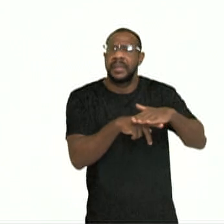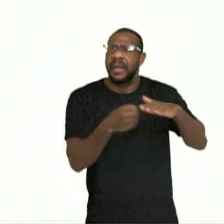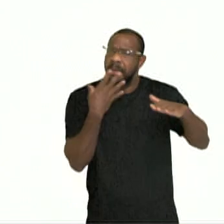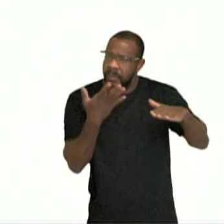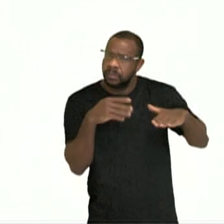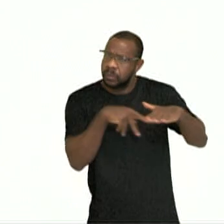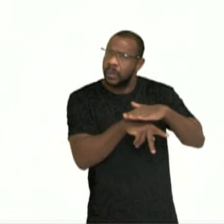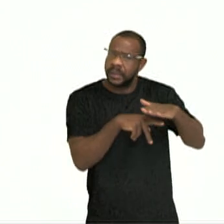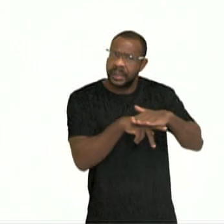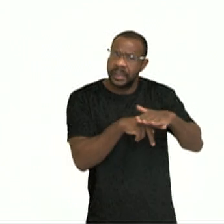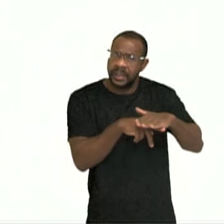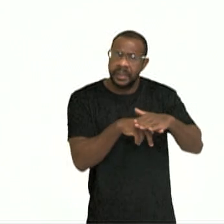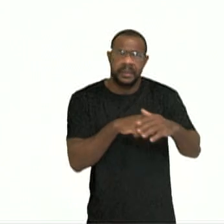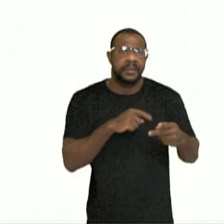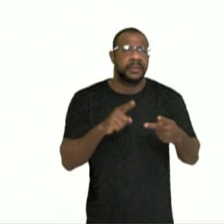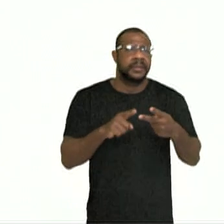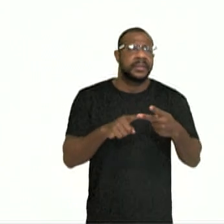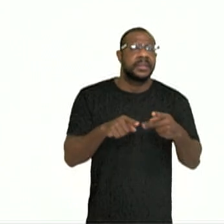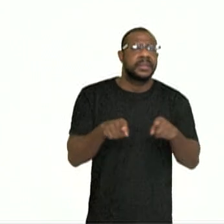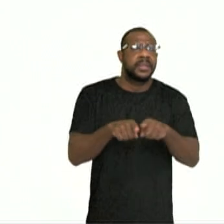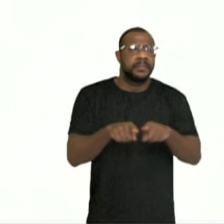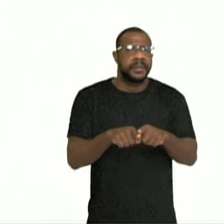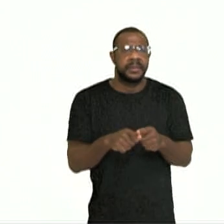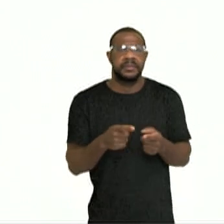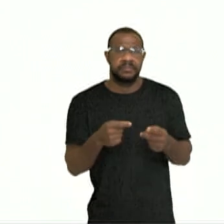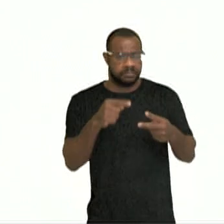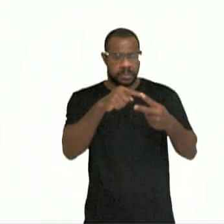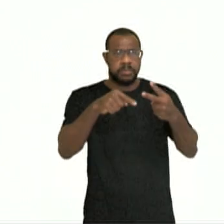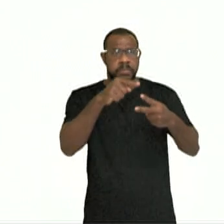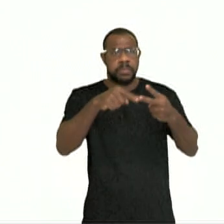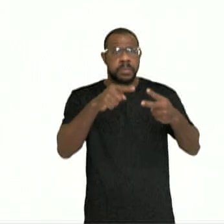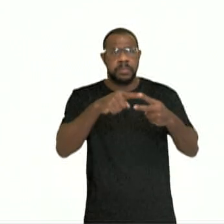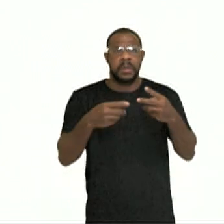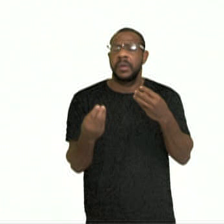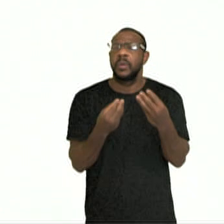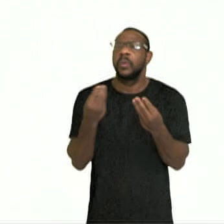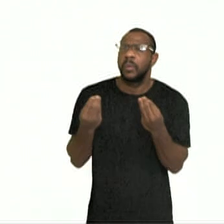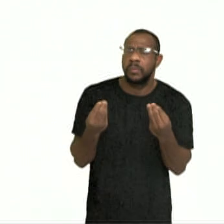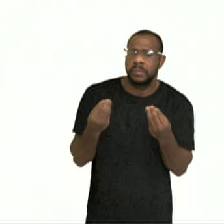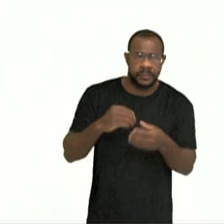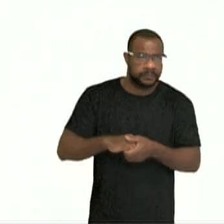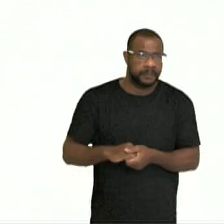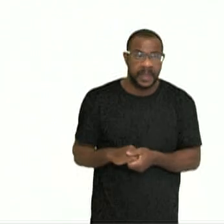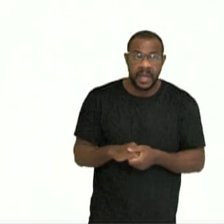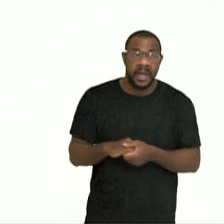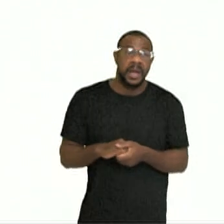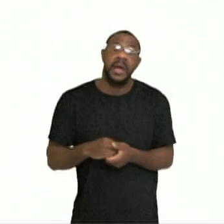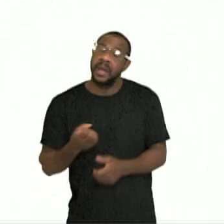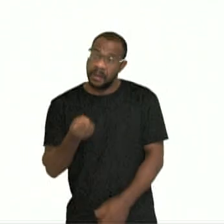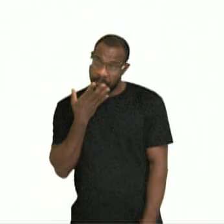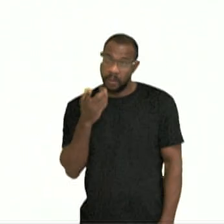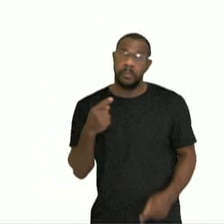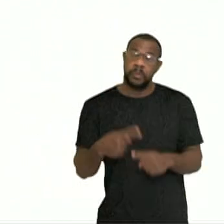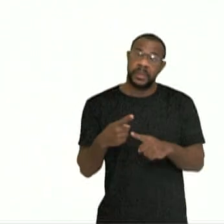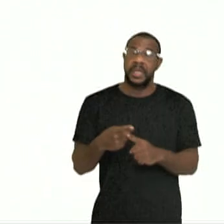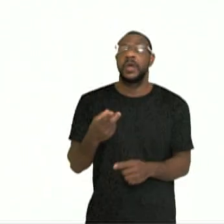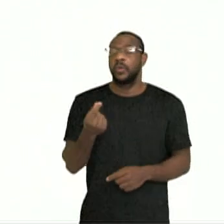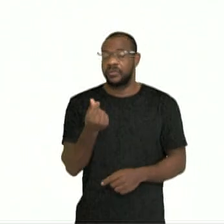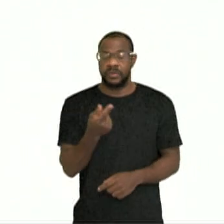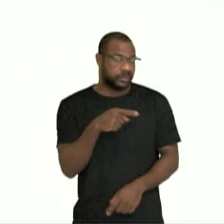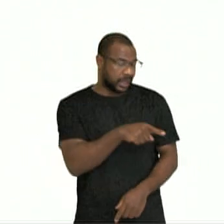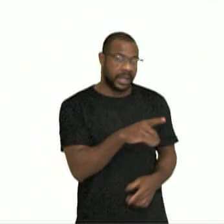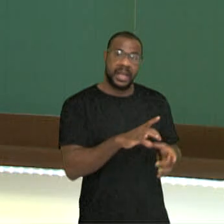um objetivo num fundo emergencial? Eu já disse, né? Vamos repetir, né? A vantagem é que o dinheiro está sempre